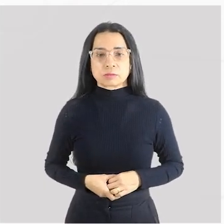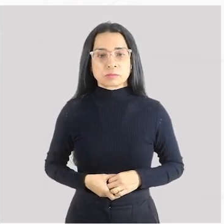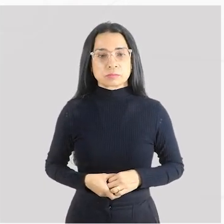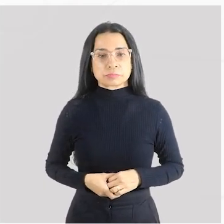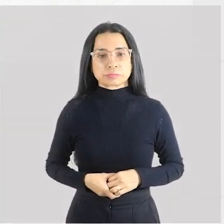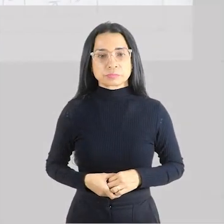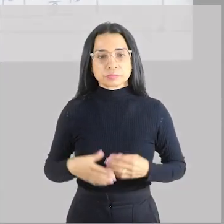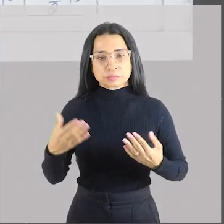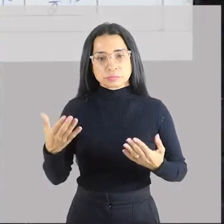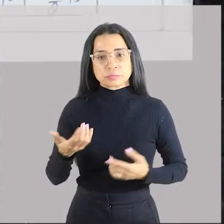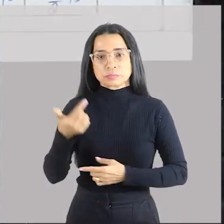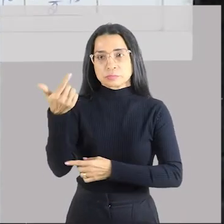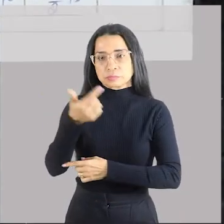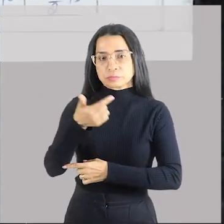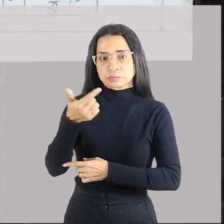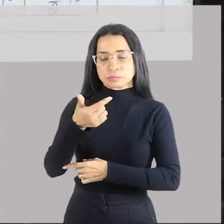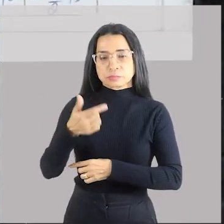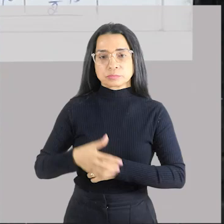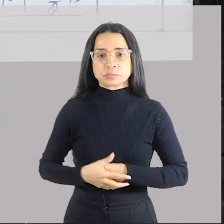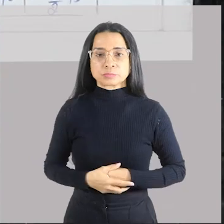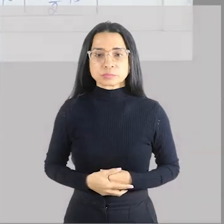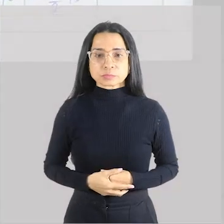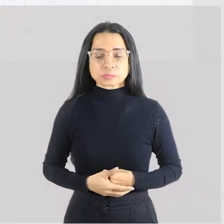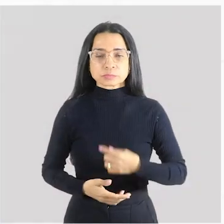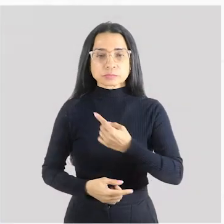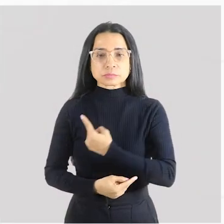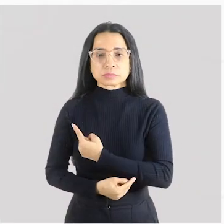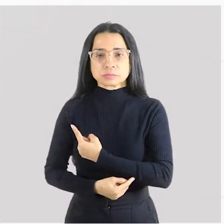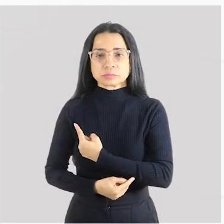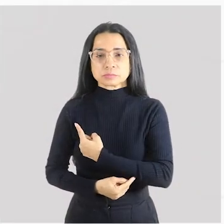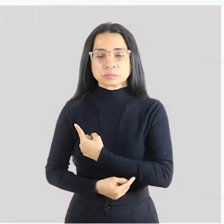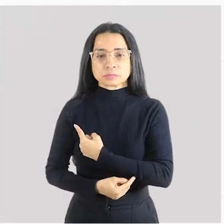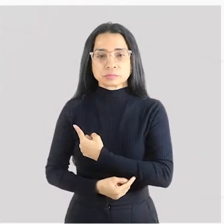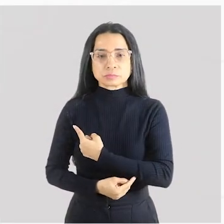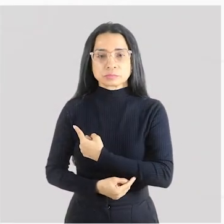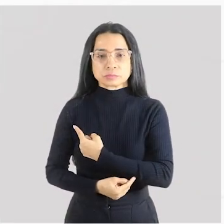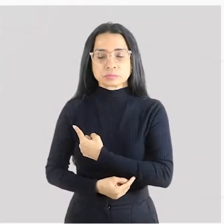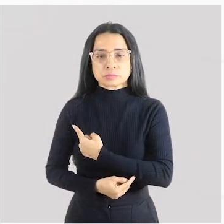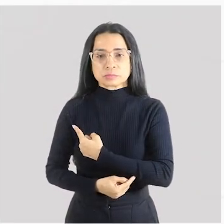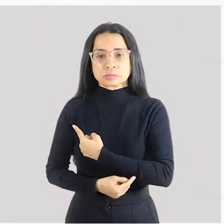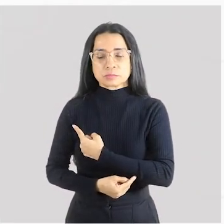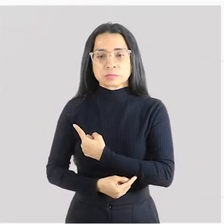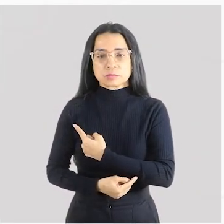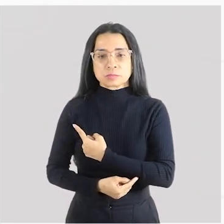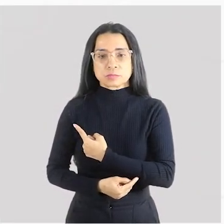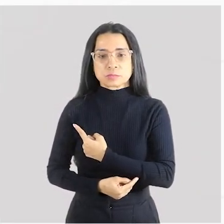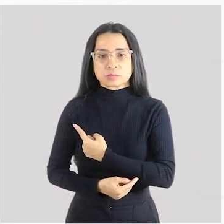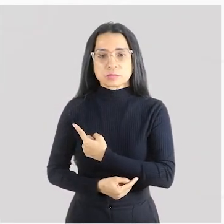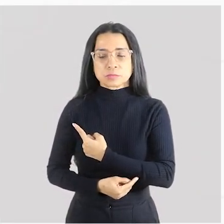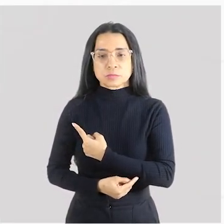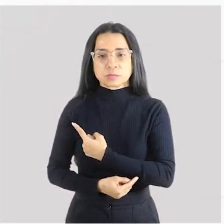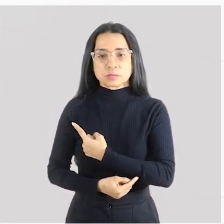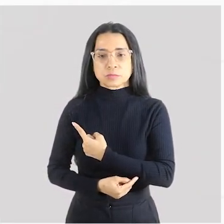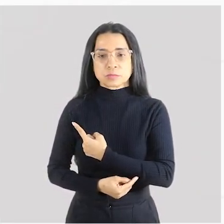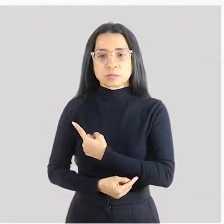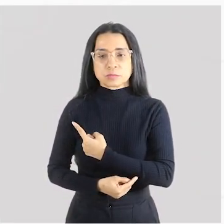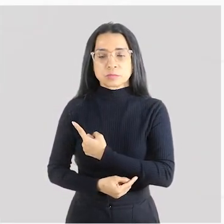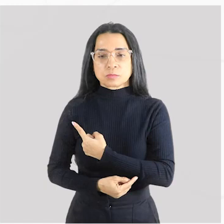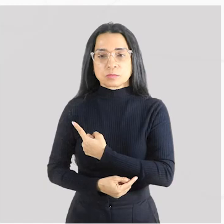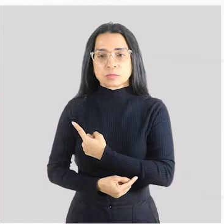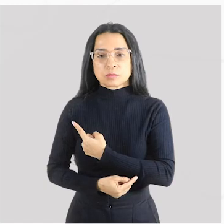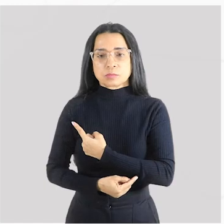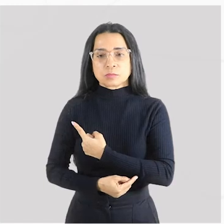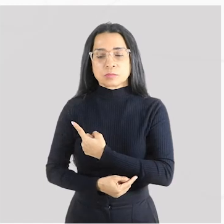Beleza? Vamos para a segunda. O perímetro de um quadrado inscrito numa circunferência é